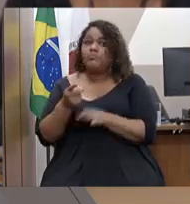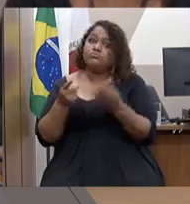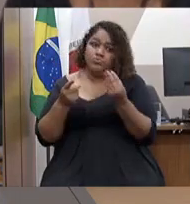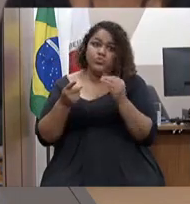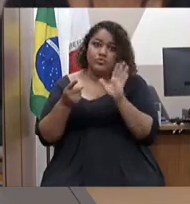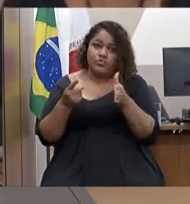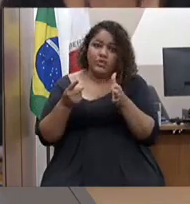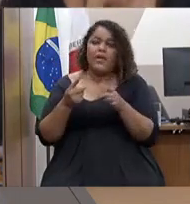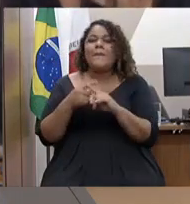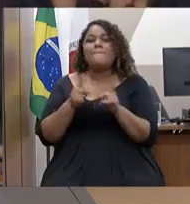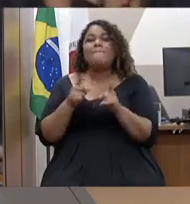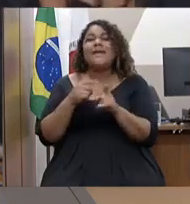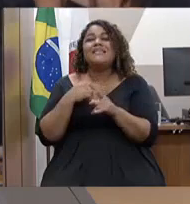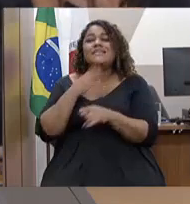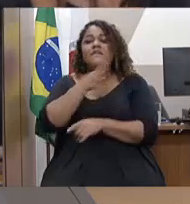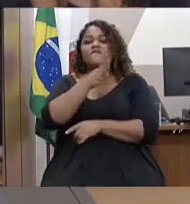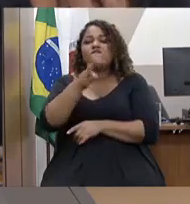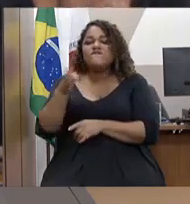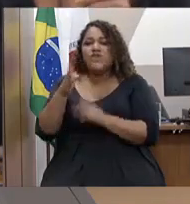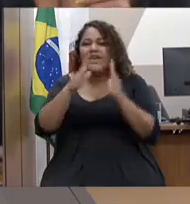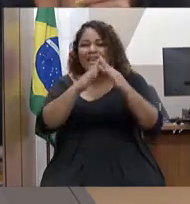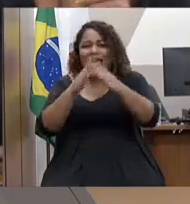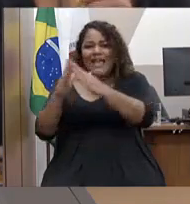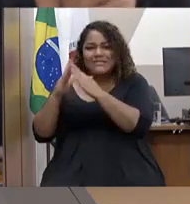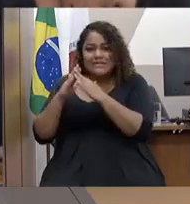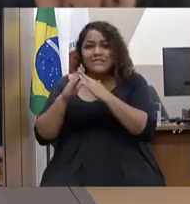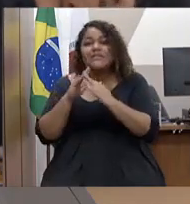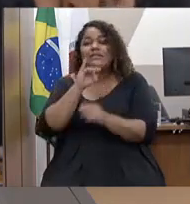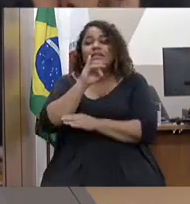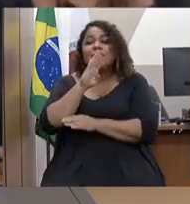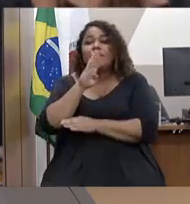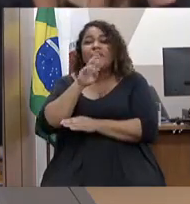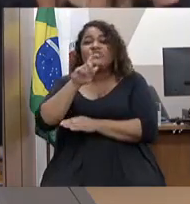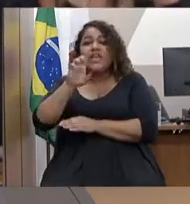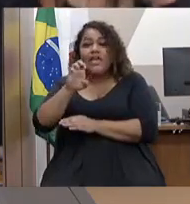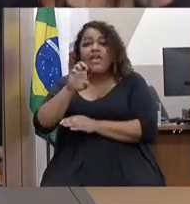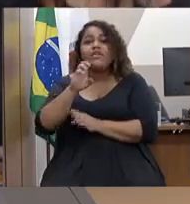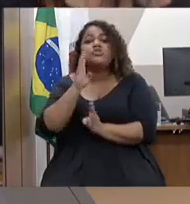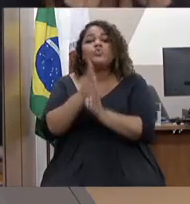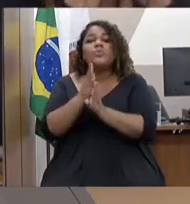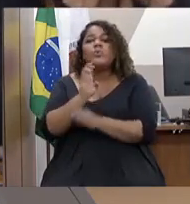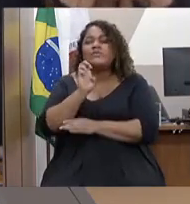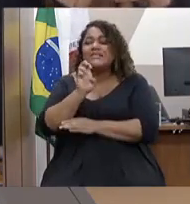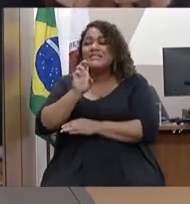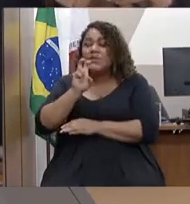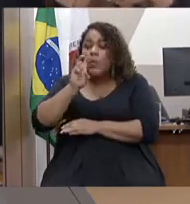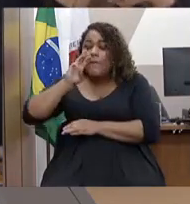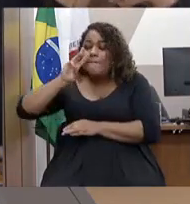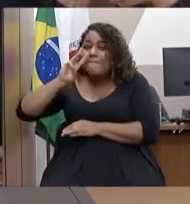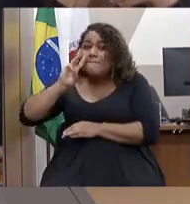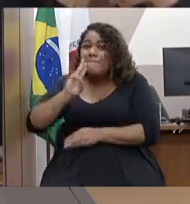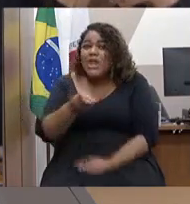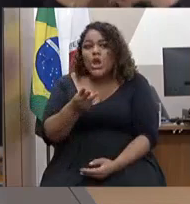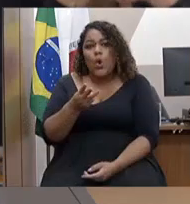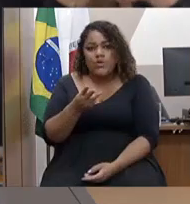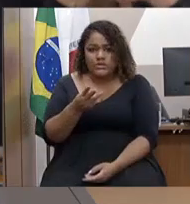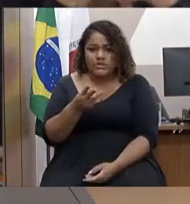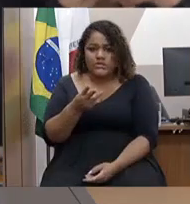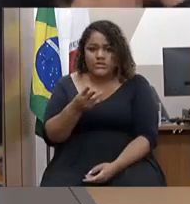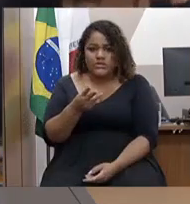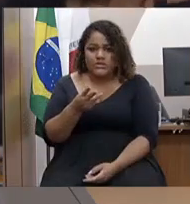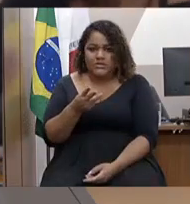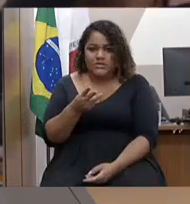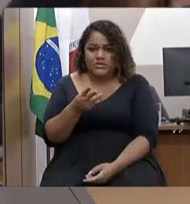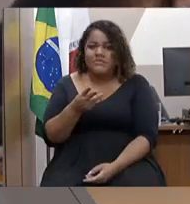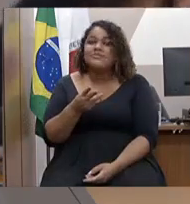as pessoas o IBGE descobriu cinco milhões de acidentes 5 milhões de acidentes há mais de 12 vezes